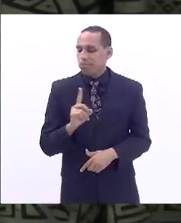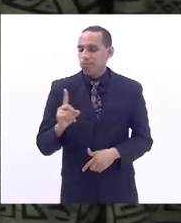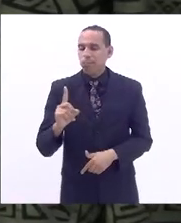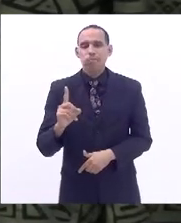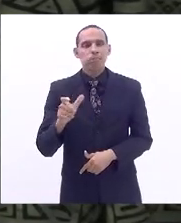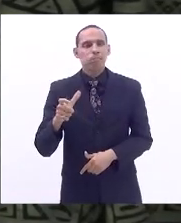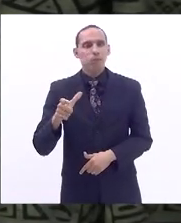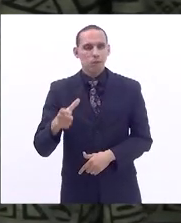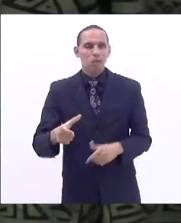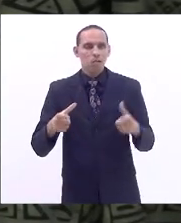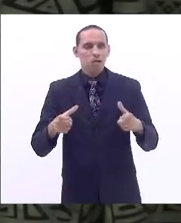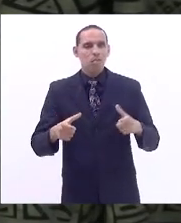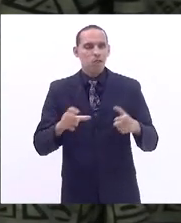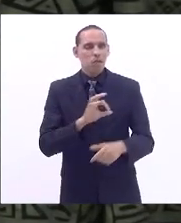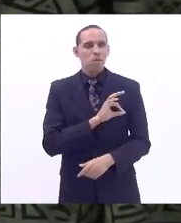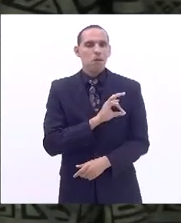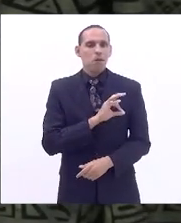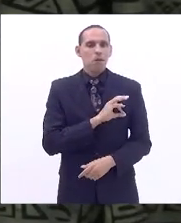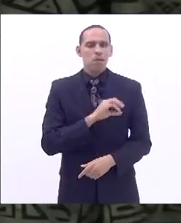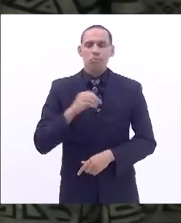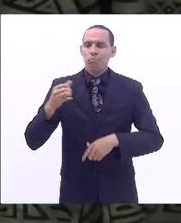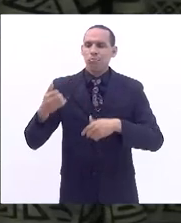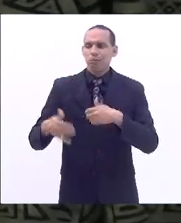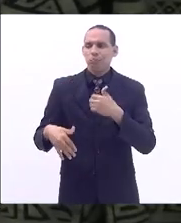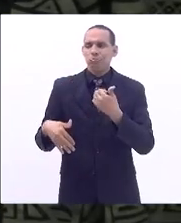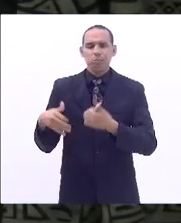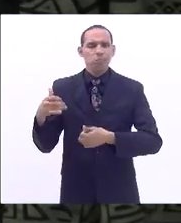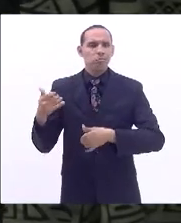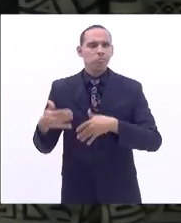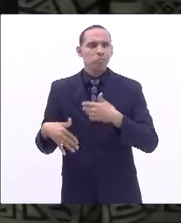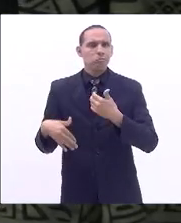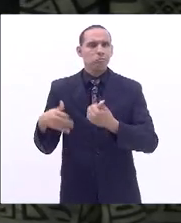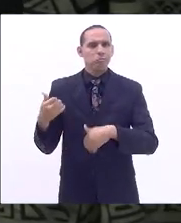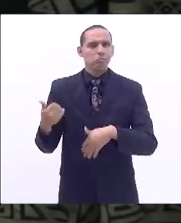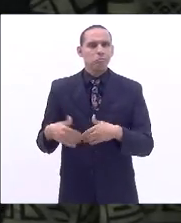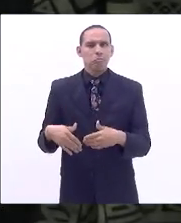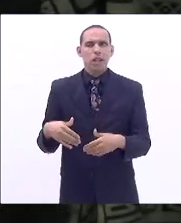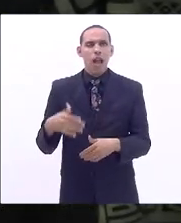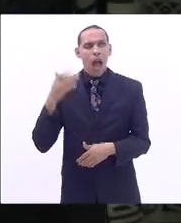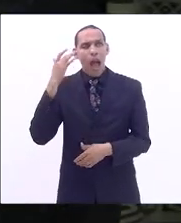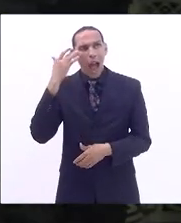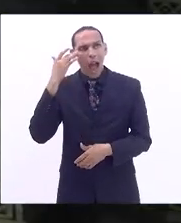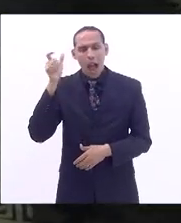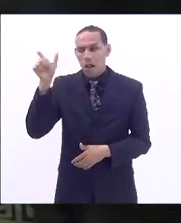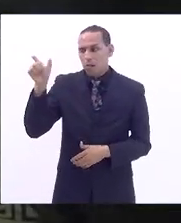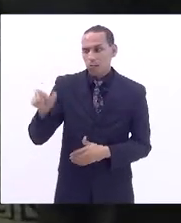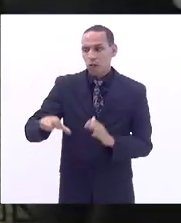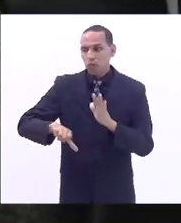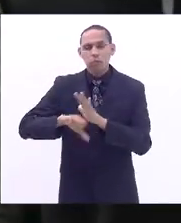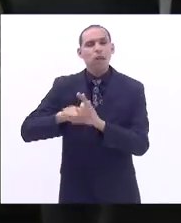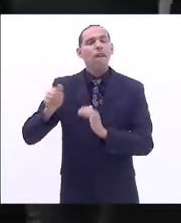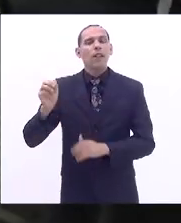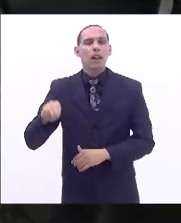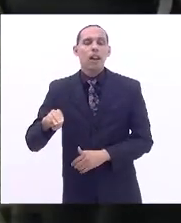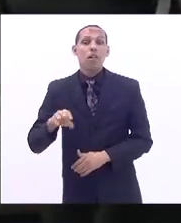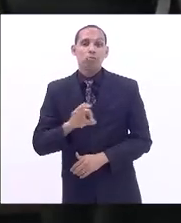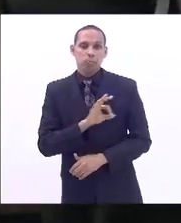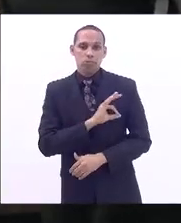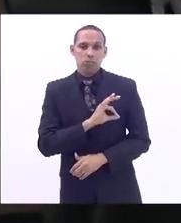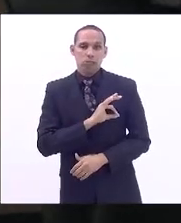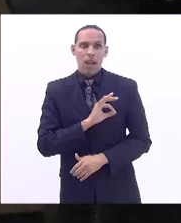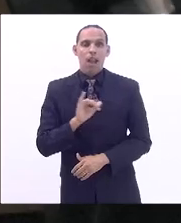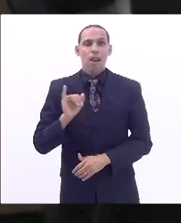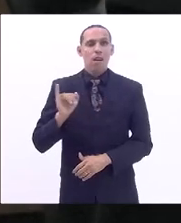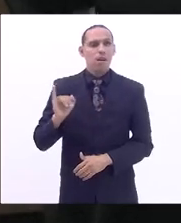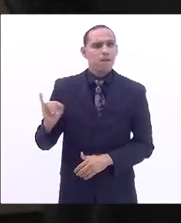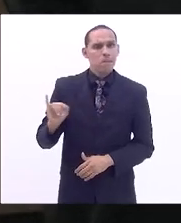delegacia e ela ponta o suposto autor cabendo ao delegado